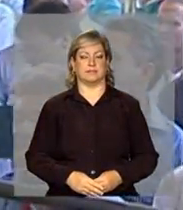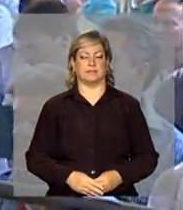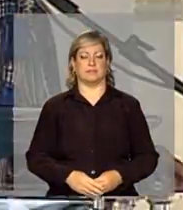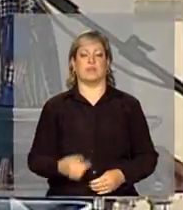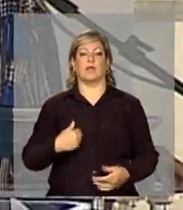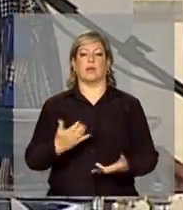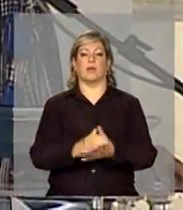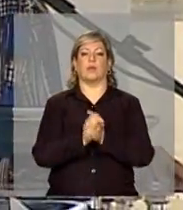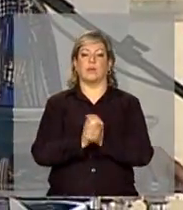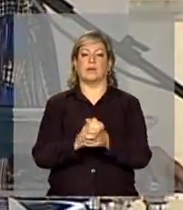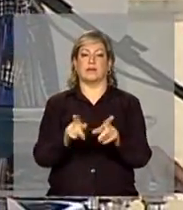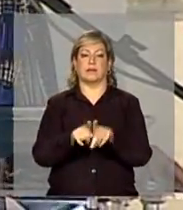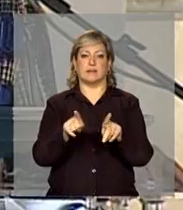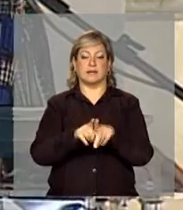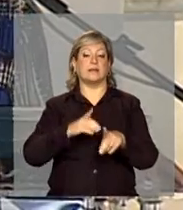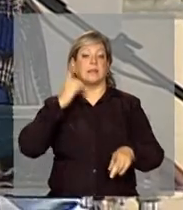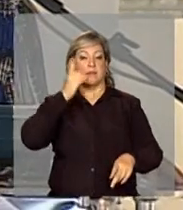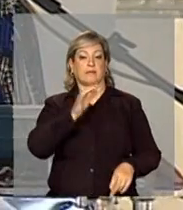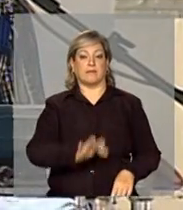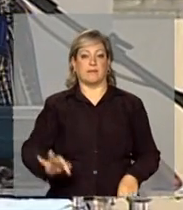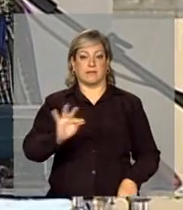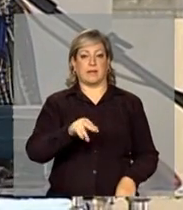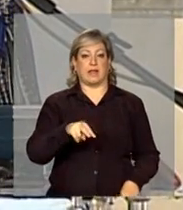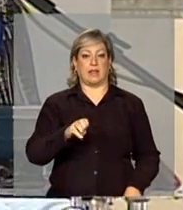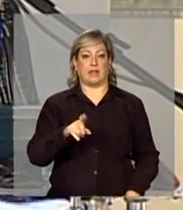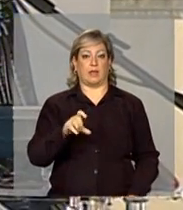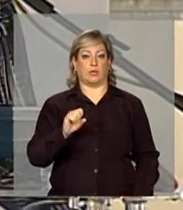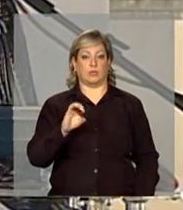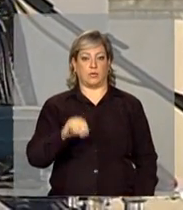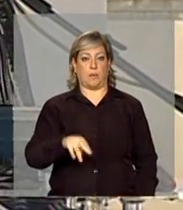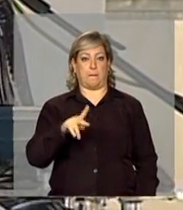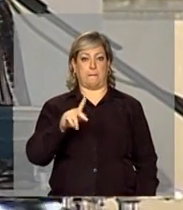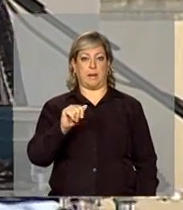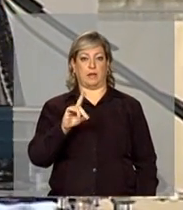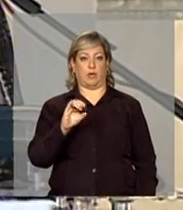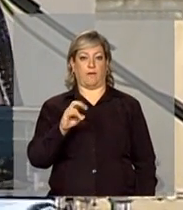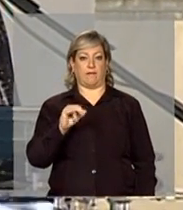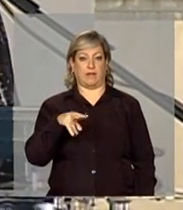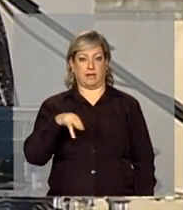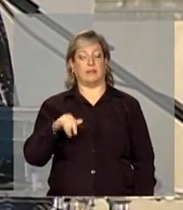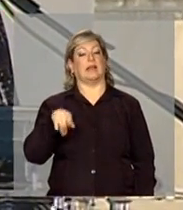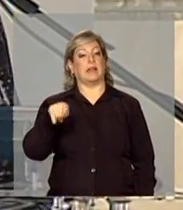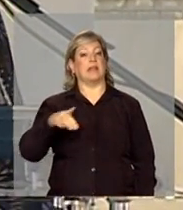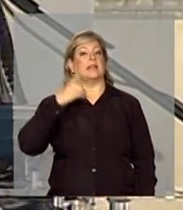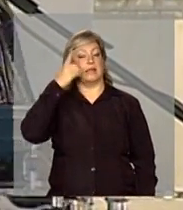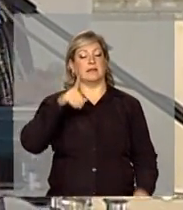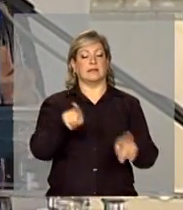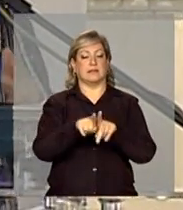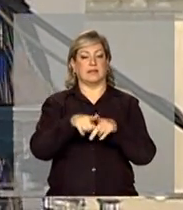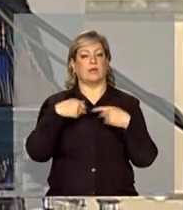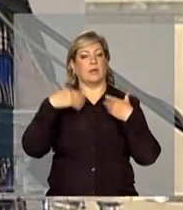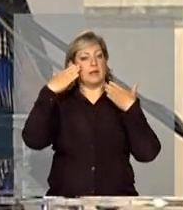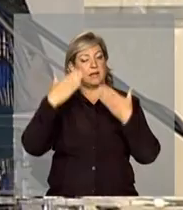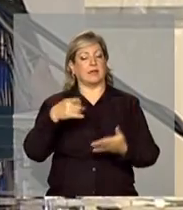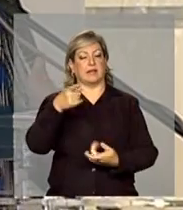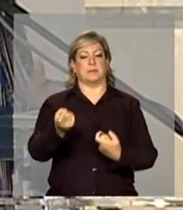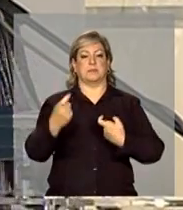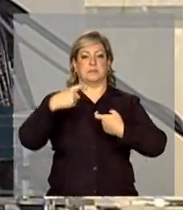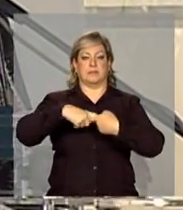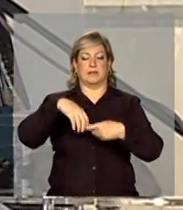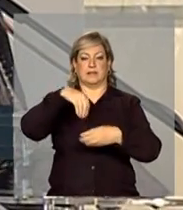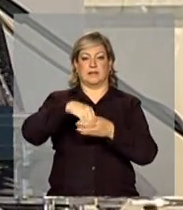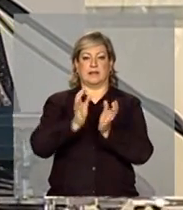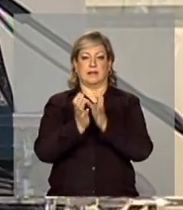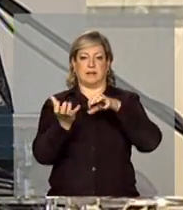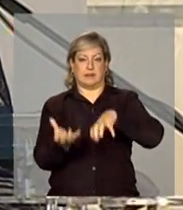Queria cumprimentar o deputado federal Nelson Padovani. Deputado Nelson, também eu agradeço pela parceria na Câmara